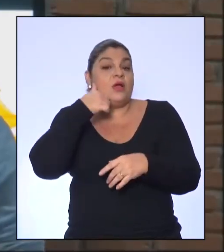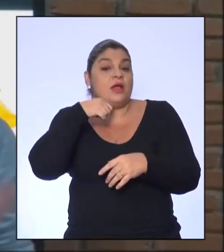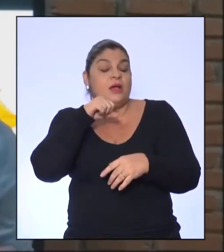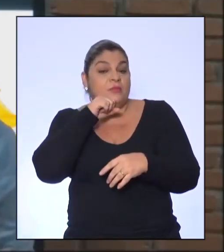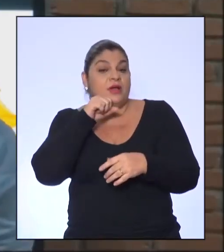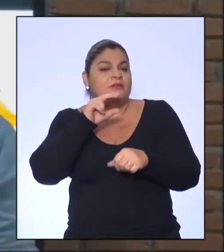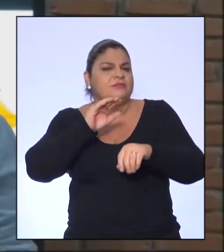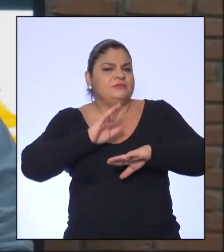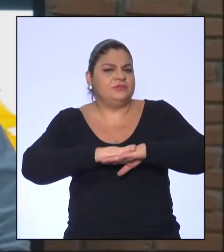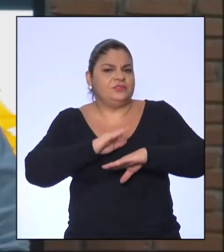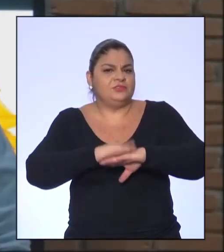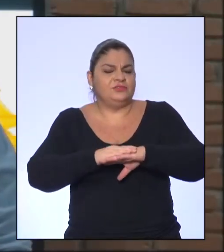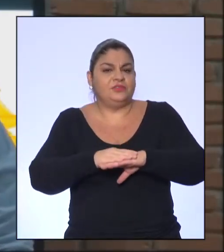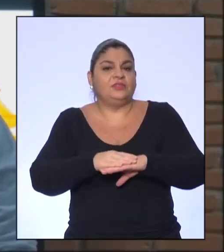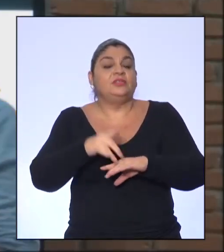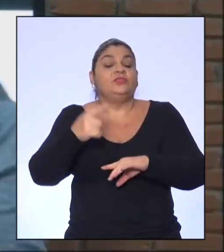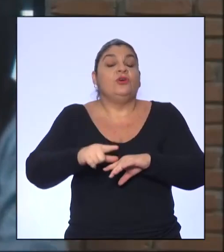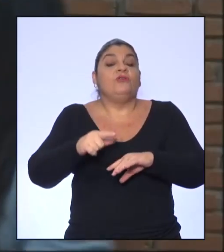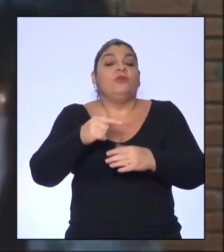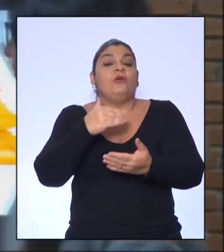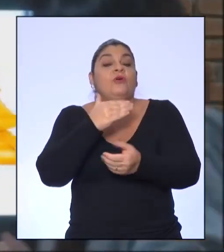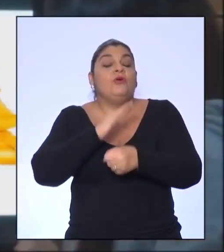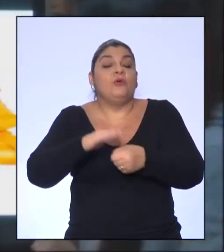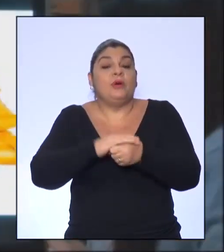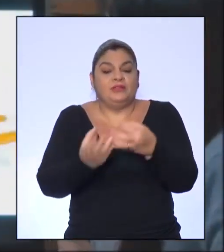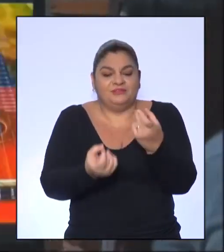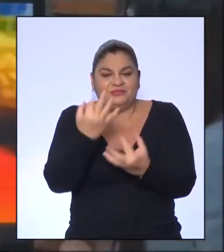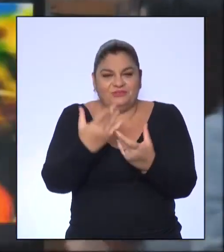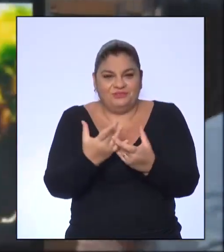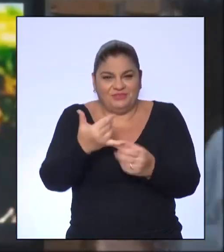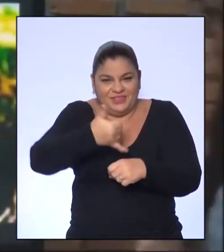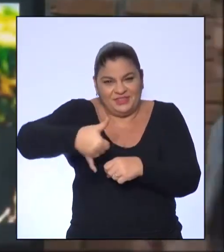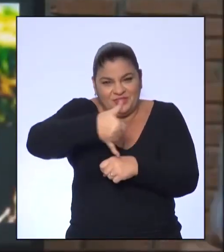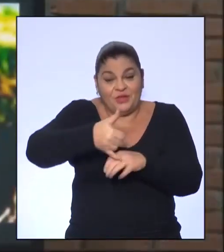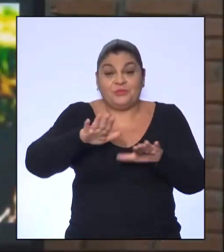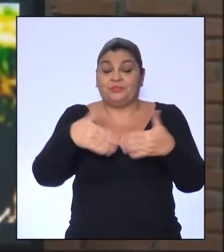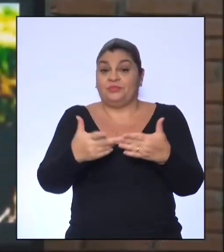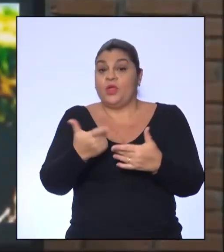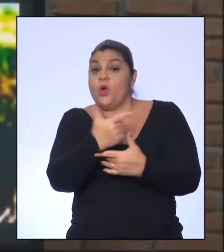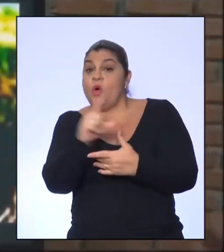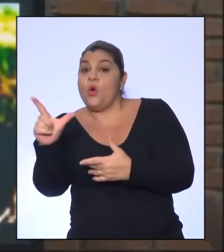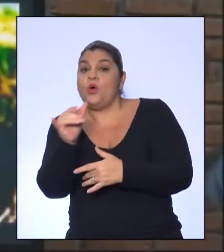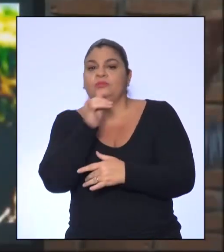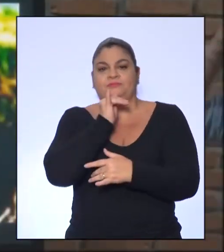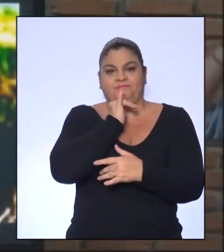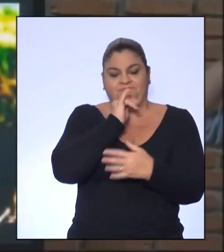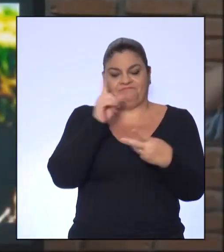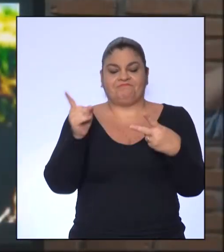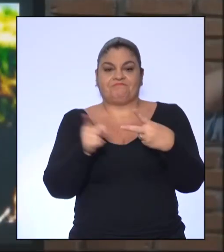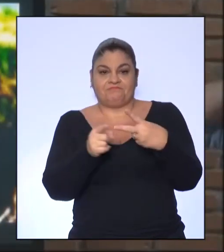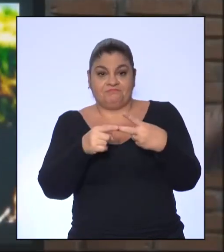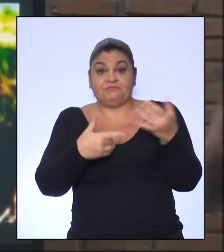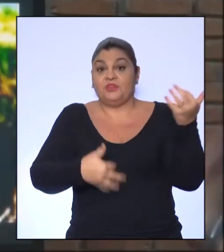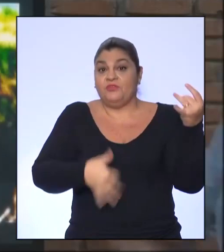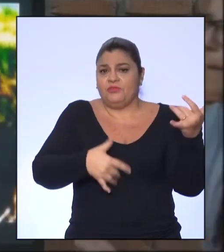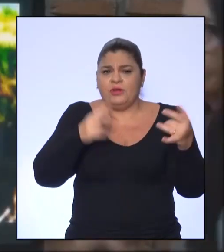aí ficou batata frita. Gente, olha só o violão. Eu não falei de uma outra